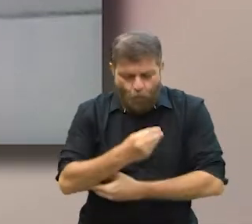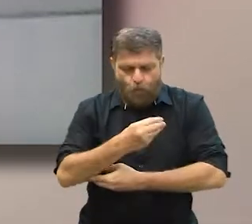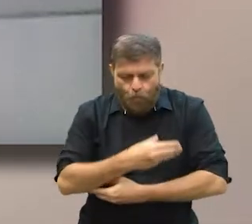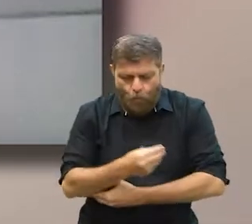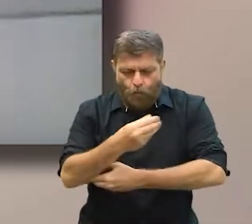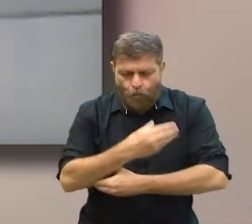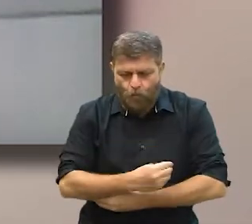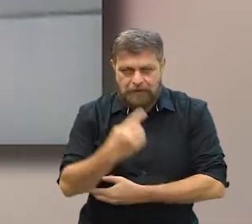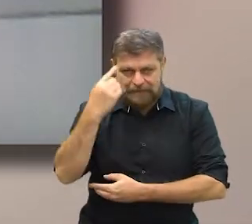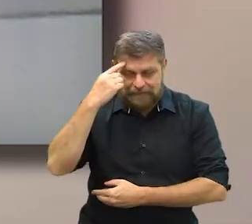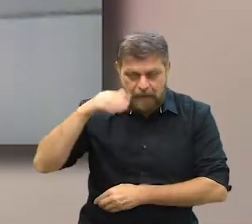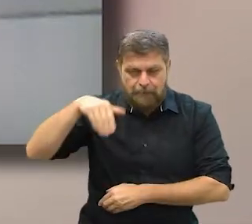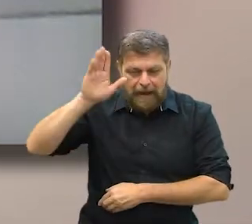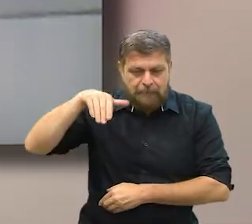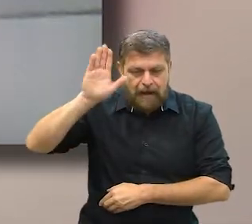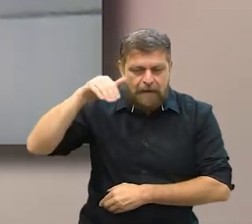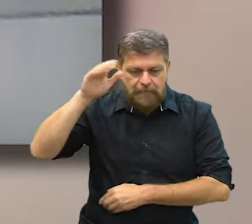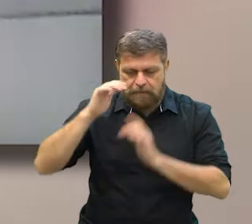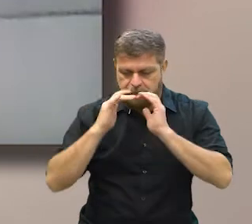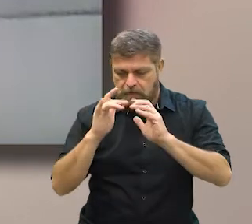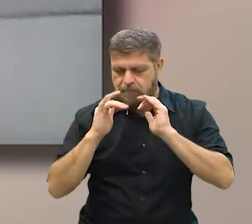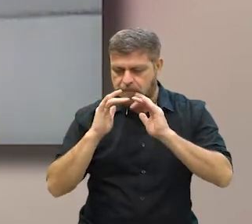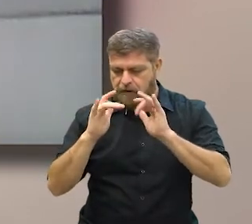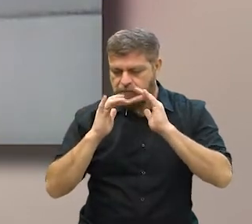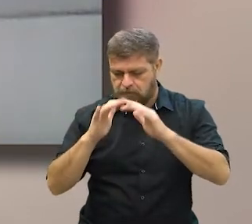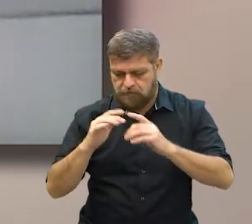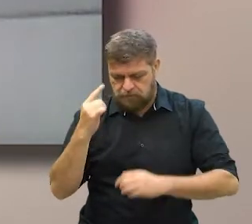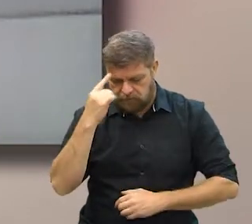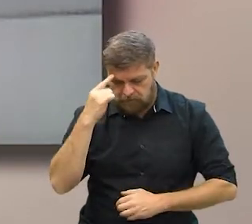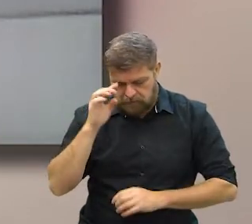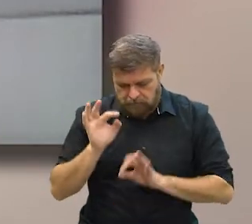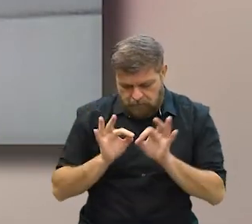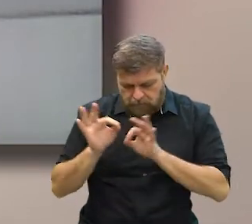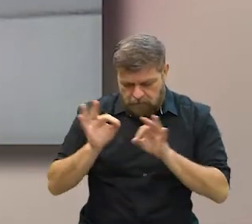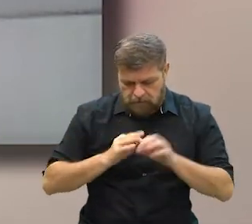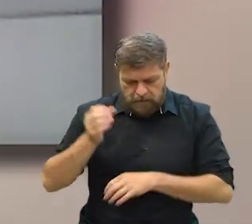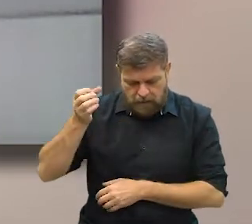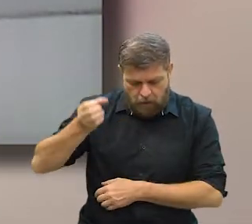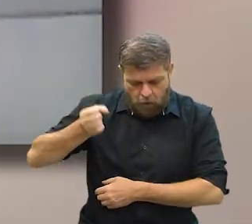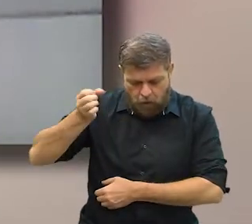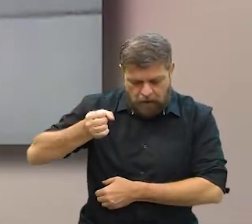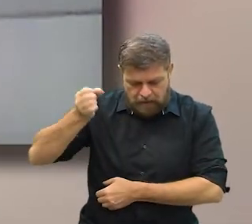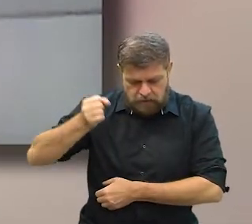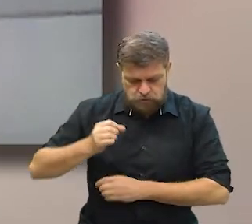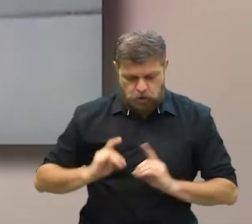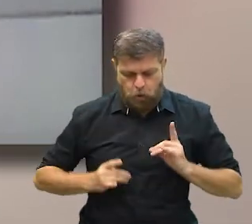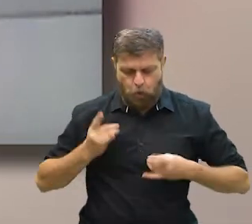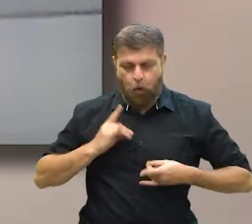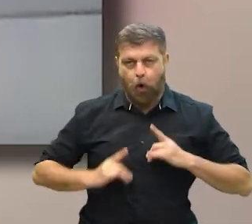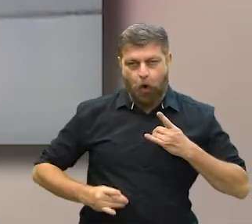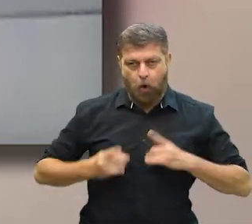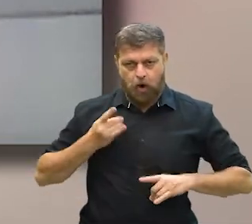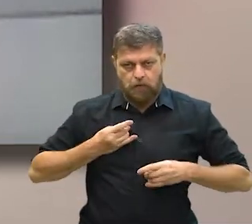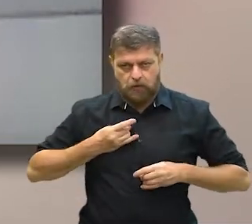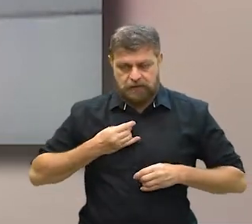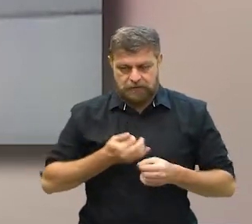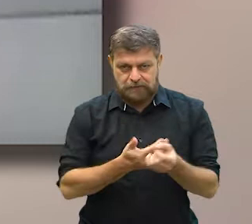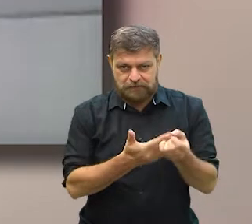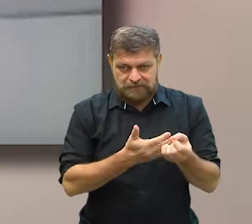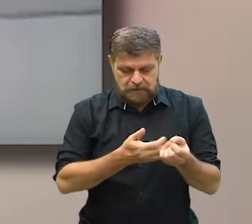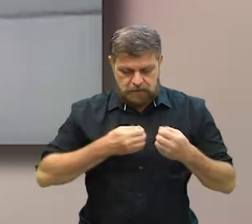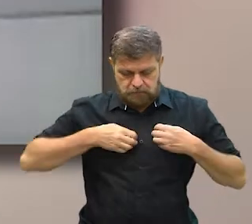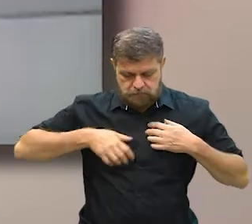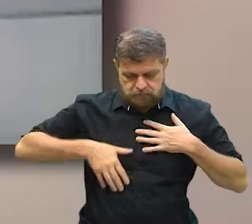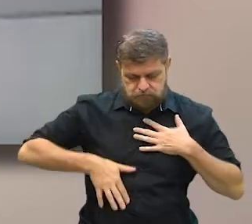criança sugar forte, então você vai ter uma produção de prolactina bem grande. Essa prolactina, então,